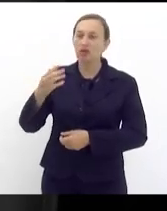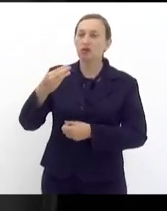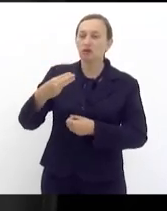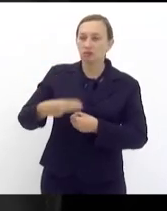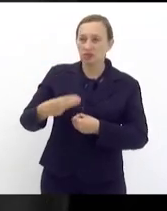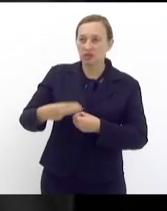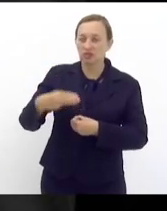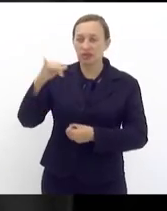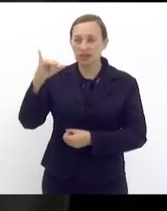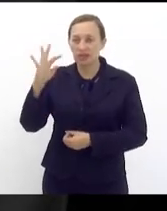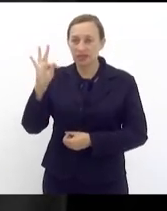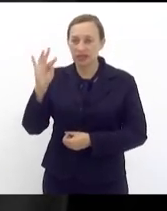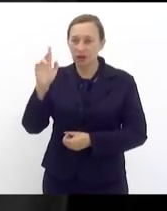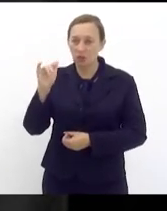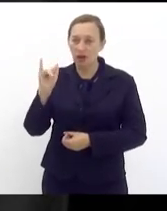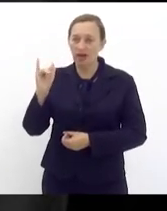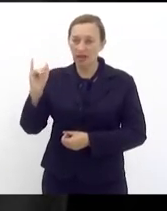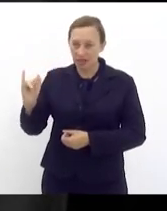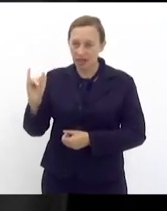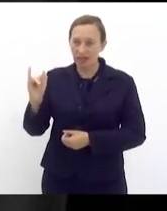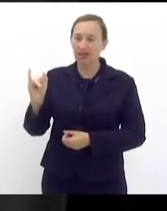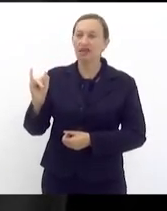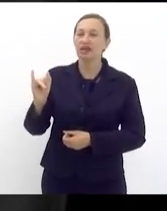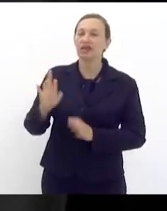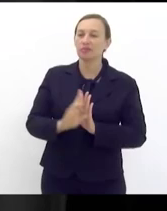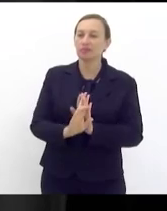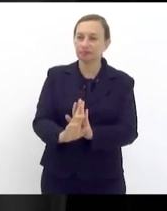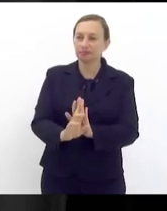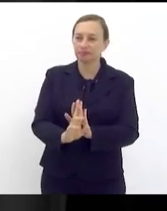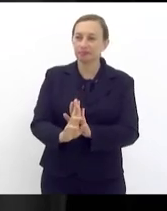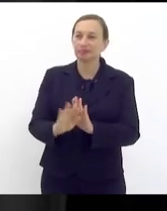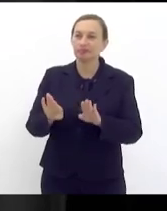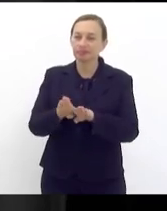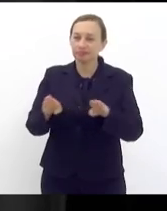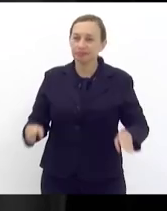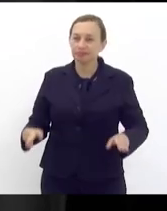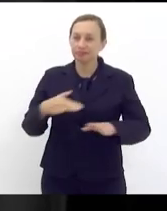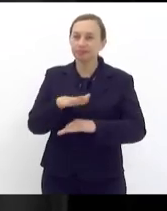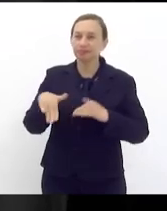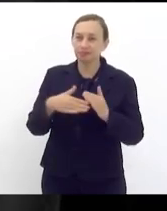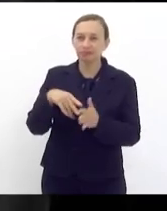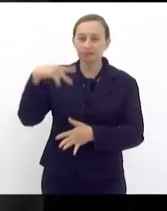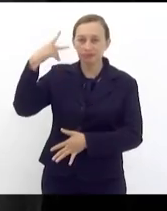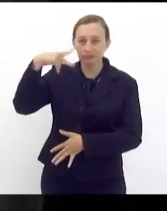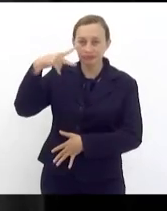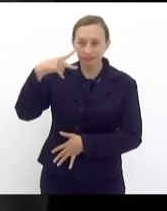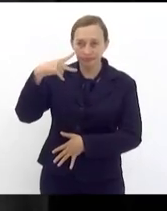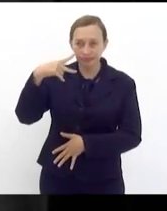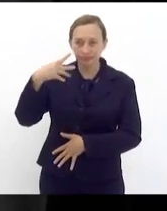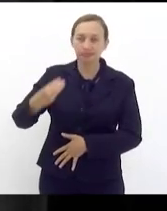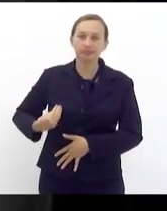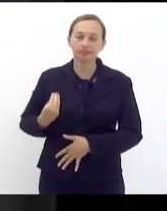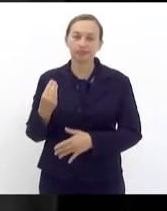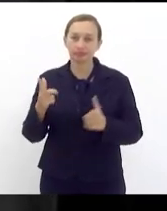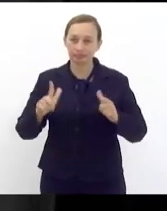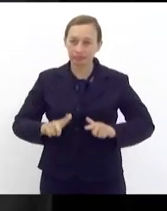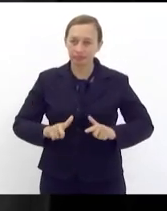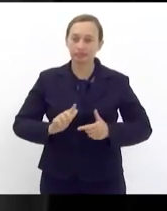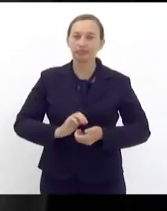que representa aqui nesta mesa todos os vereadores que aqui estão,